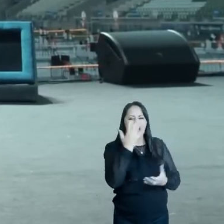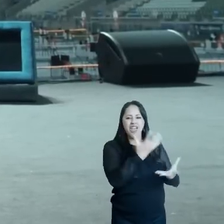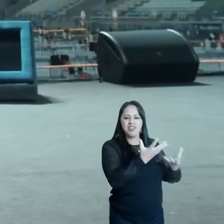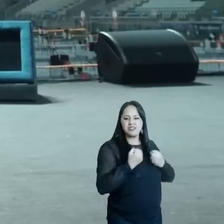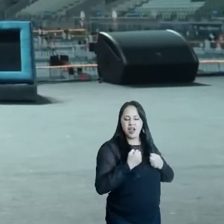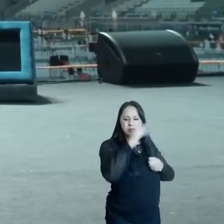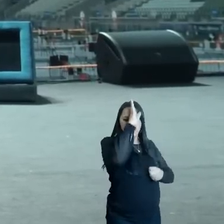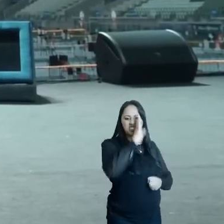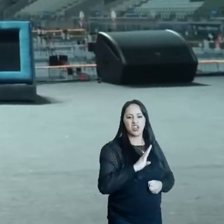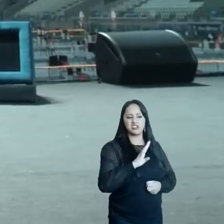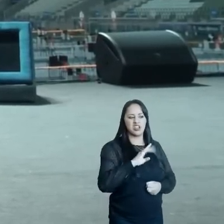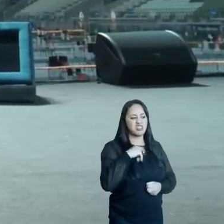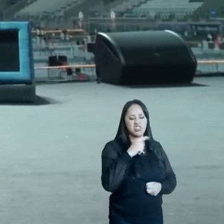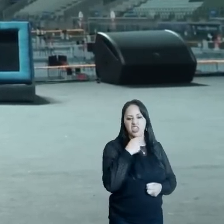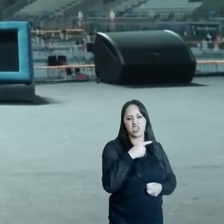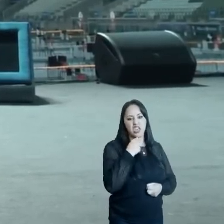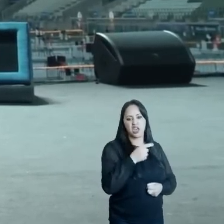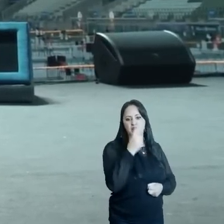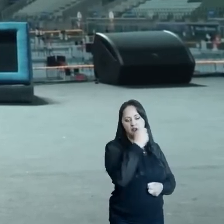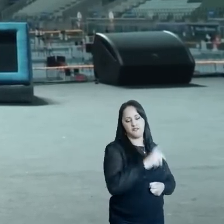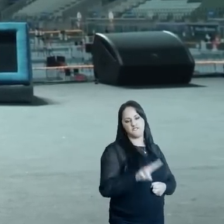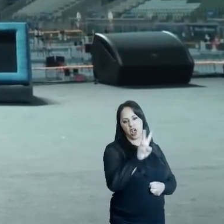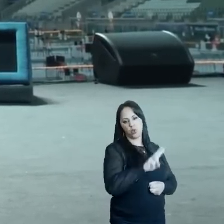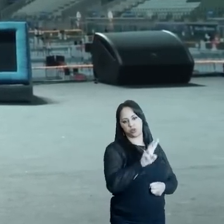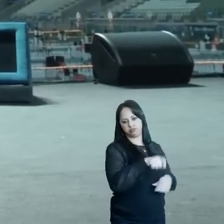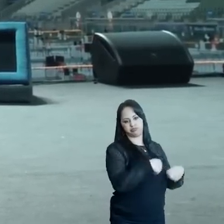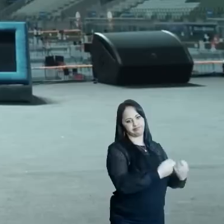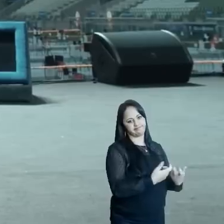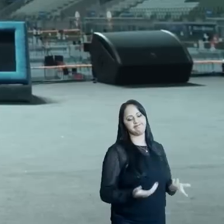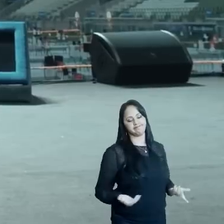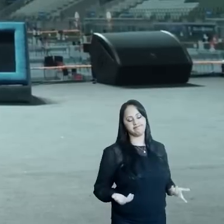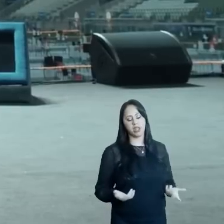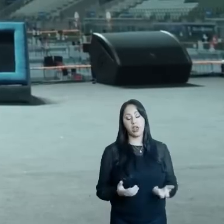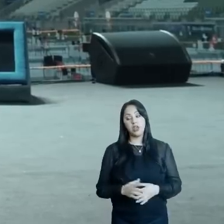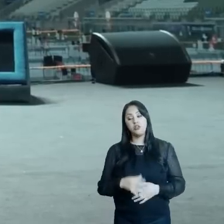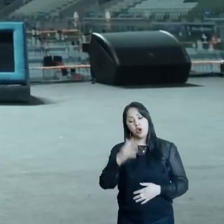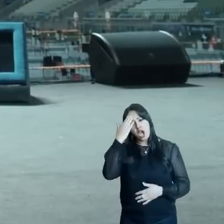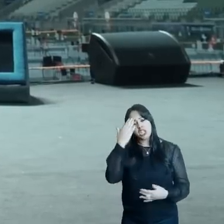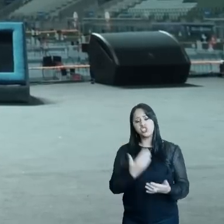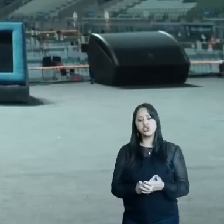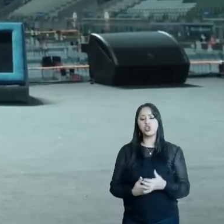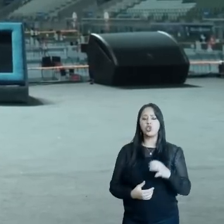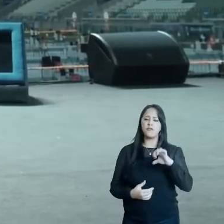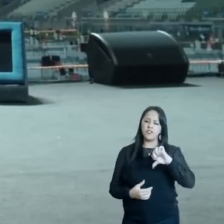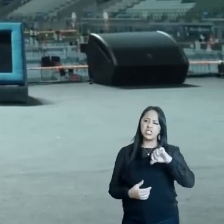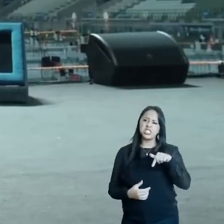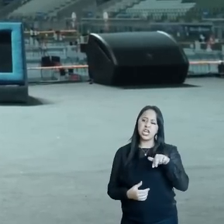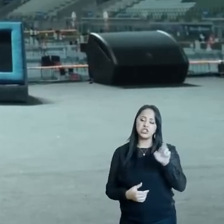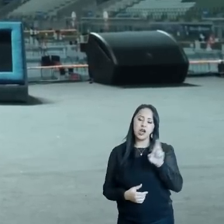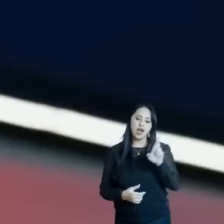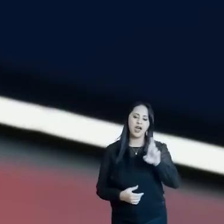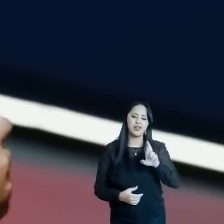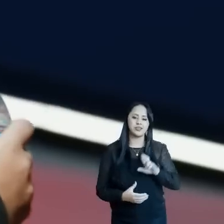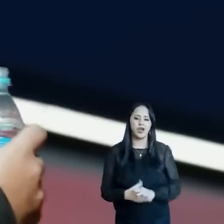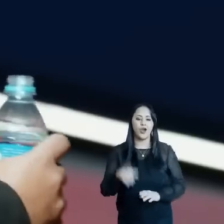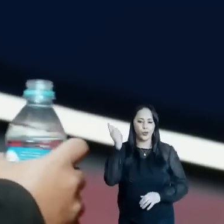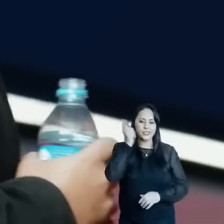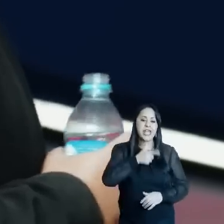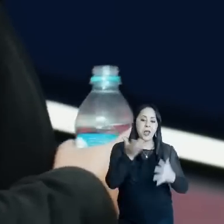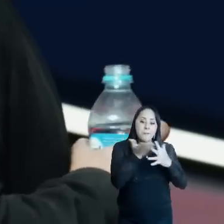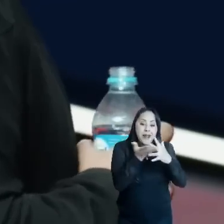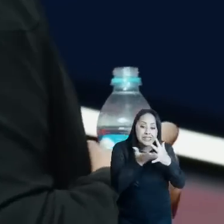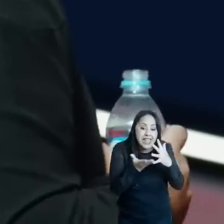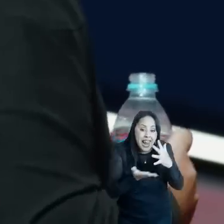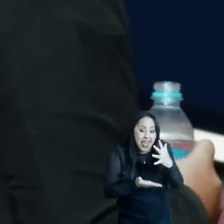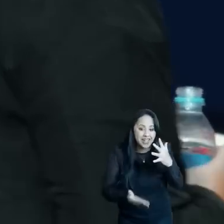desse de graça... ninguém ia prosperar, ninguém ia crescer. Então, eu acredito que R$ 97, que a pessoa consegue parcelar ainda em 12